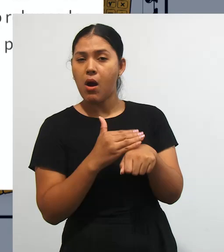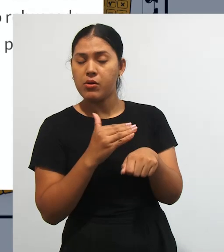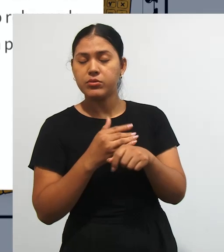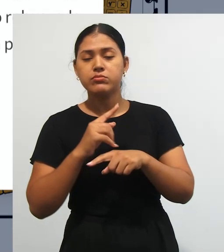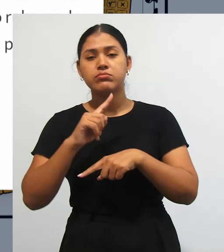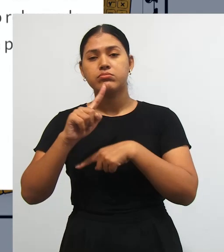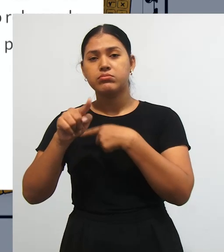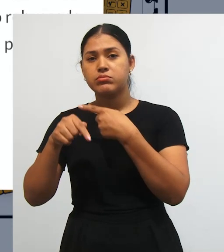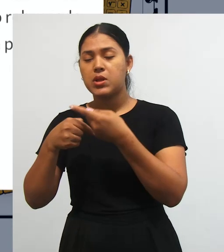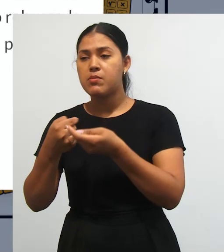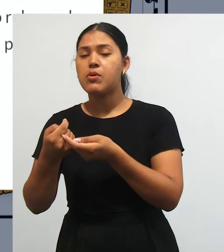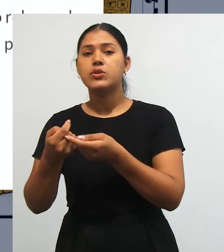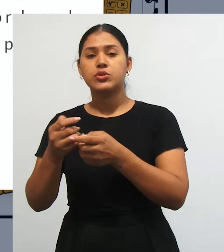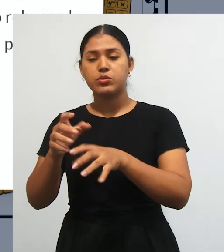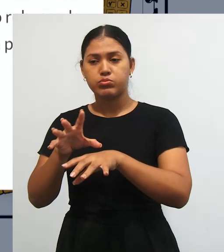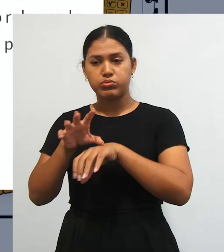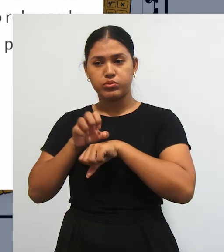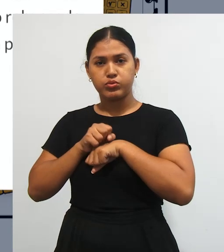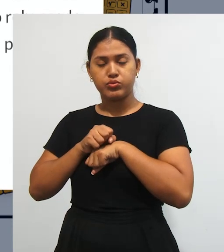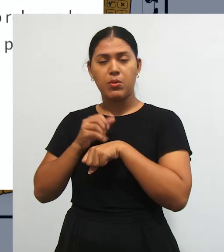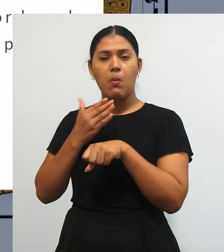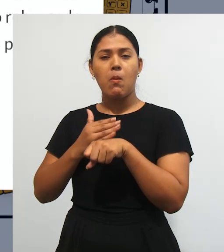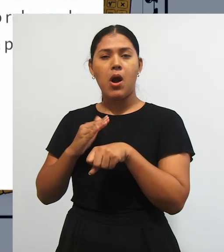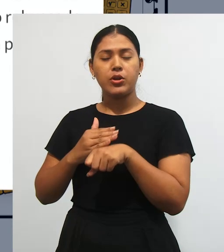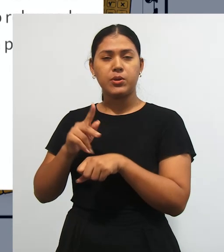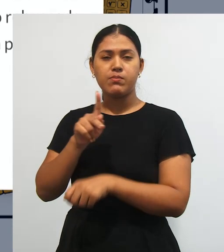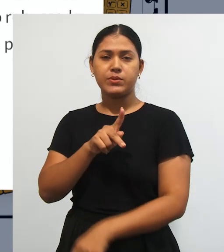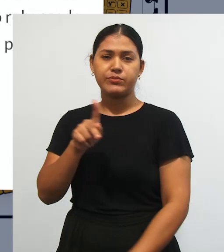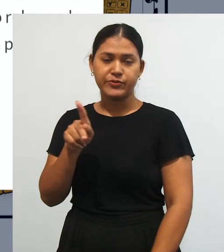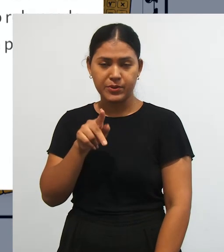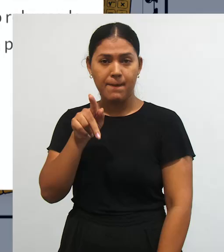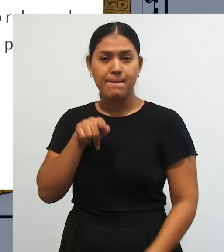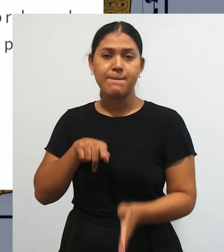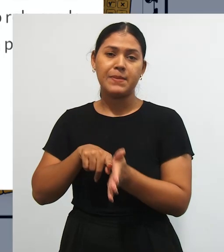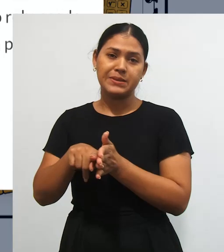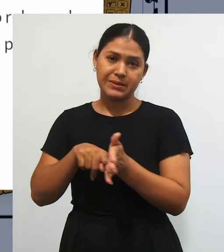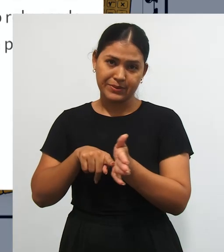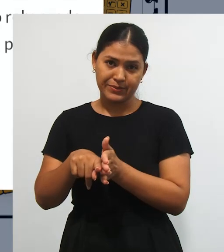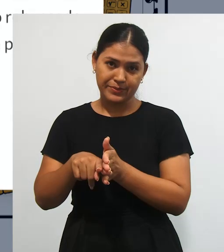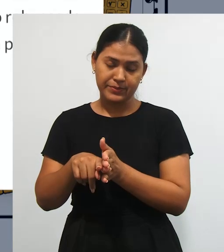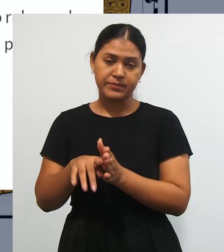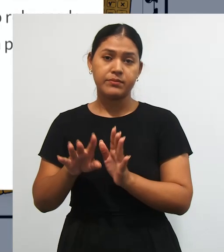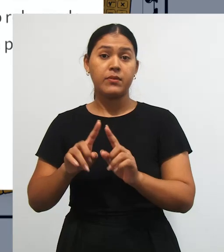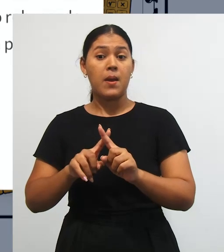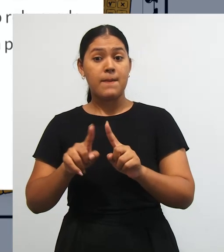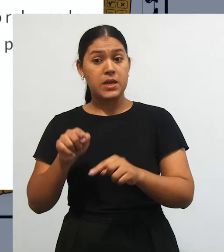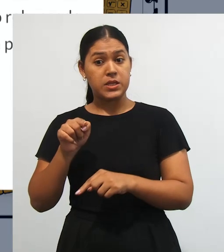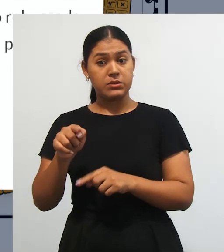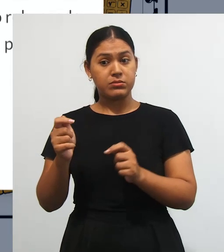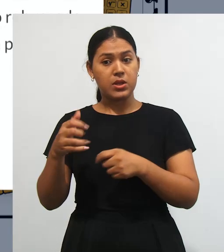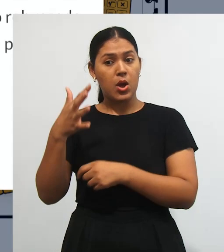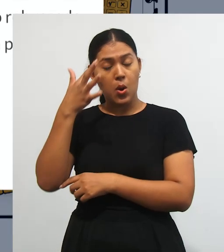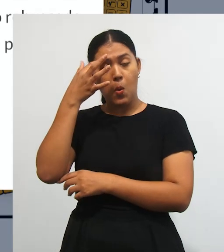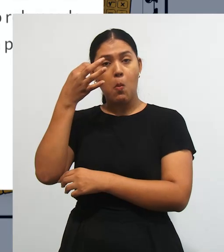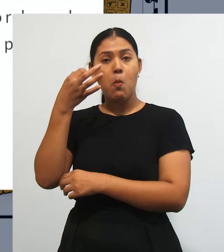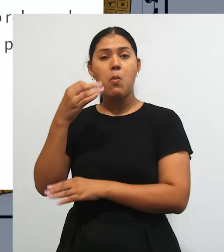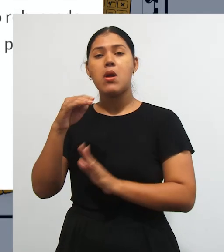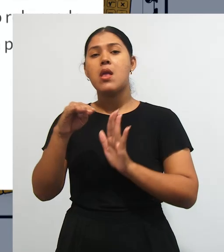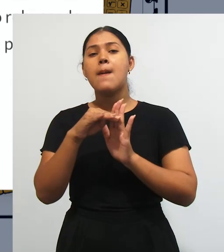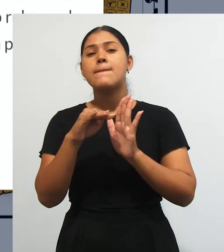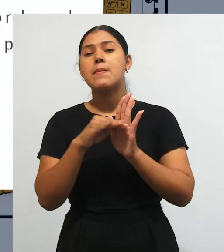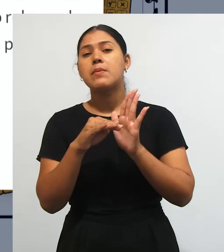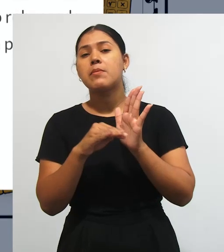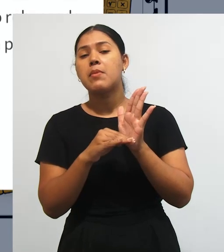então incorporar isso no meu processo de formação. Isso compreende os elementos de